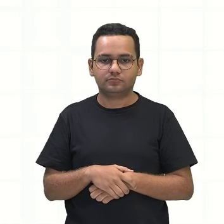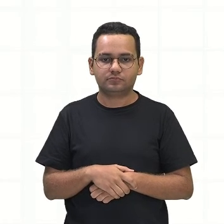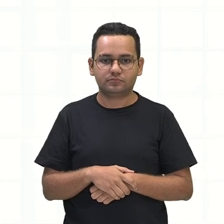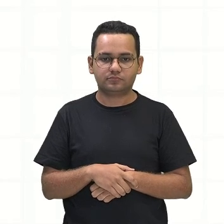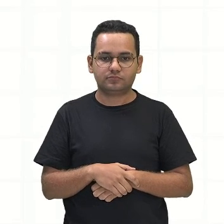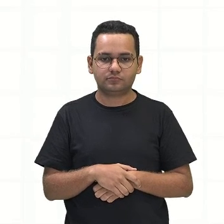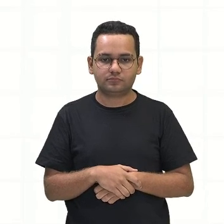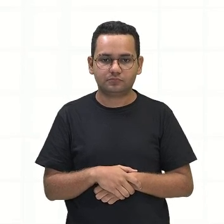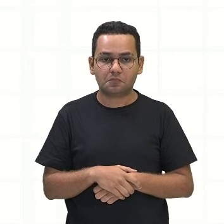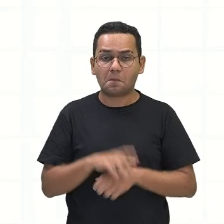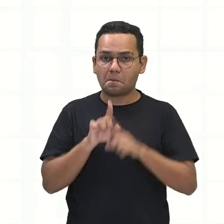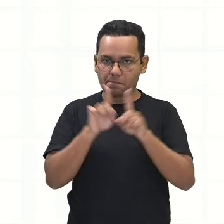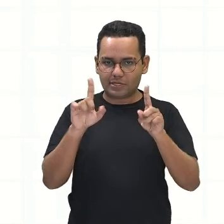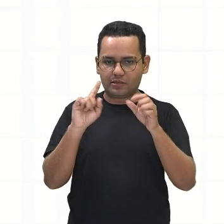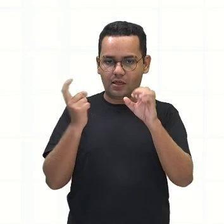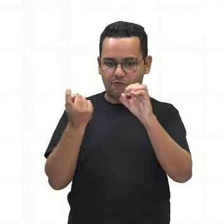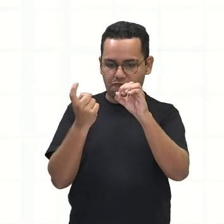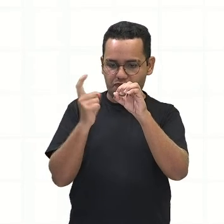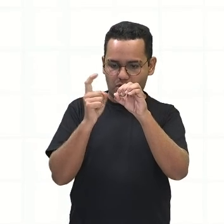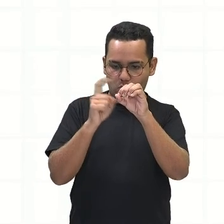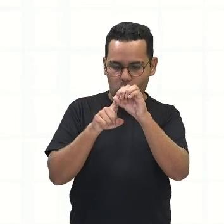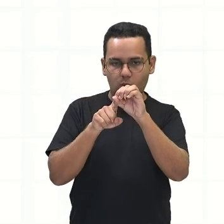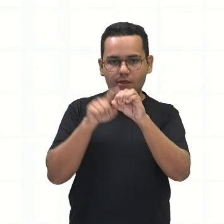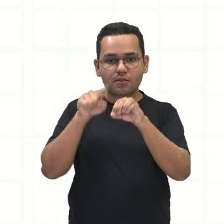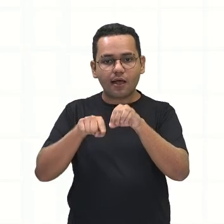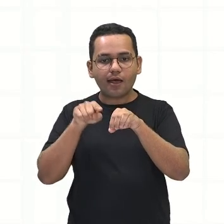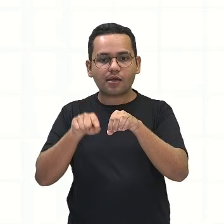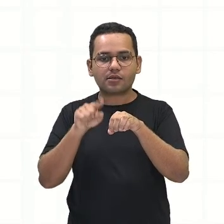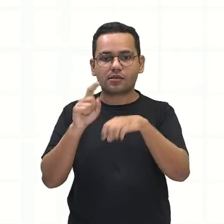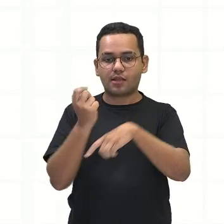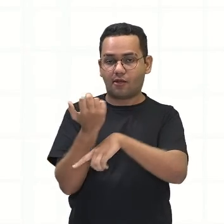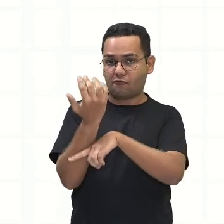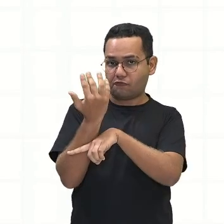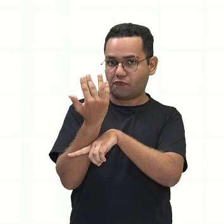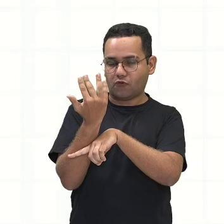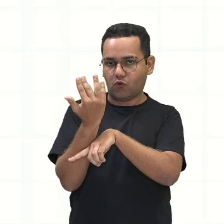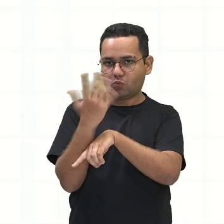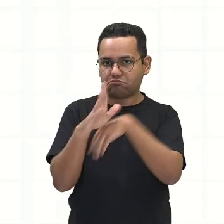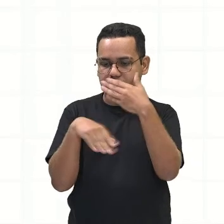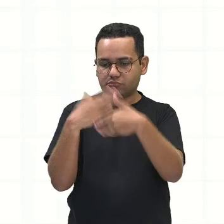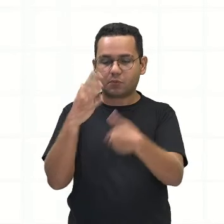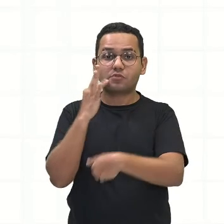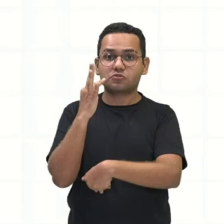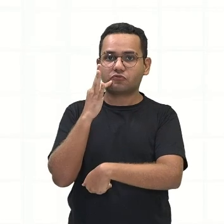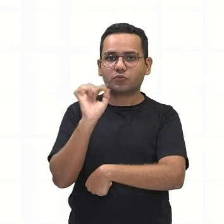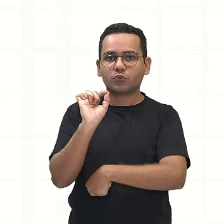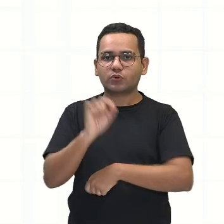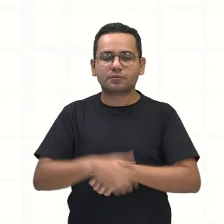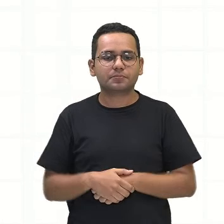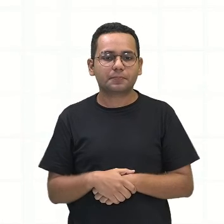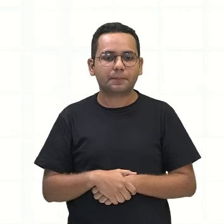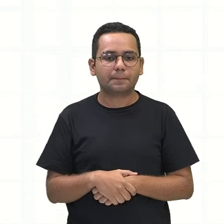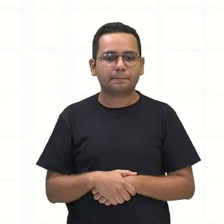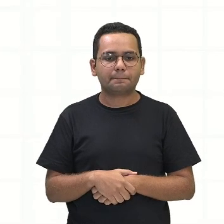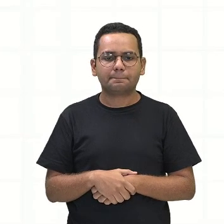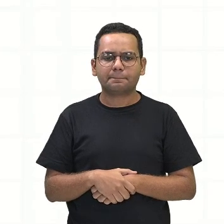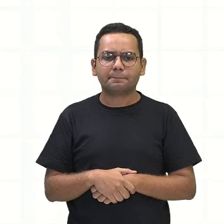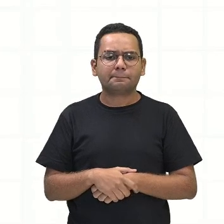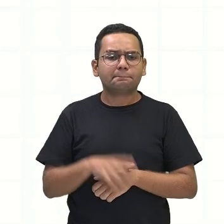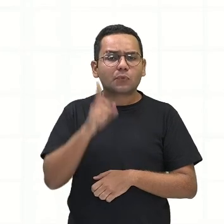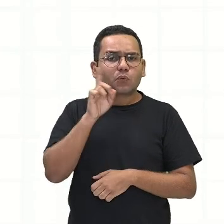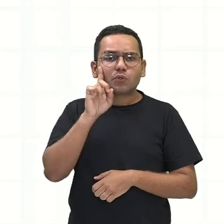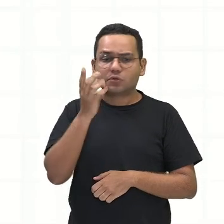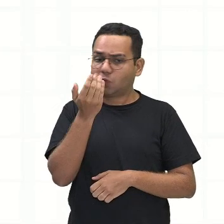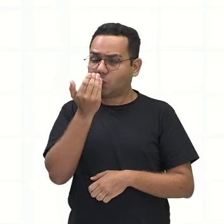de fecundação na flor, com o desenvolvimento do fruto, e é isso que nós consumimos no nosso dia a